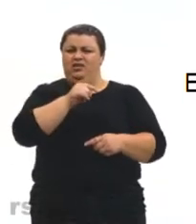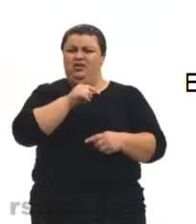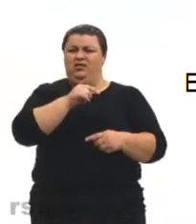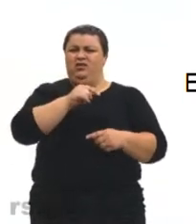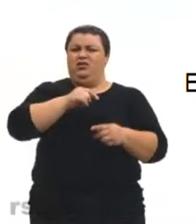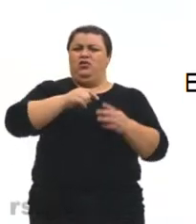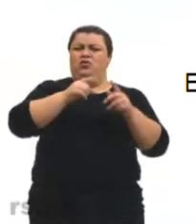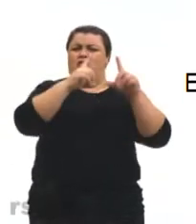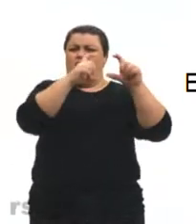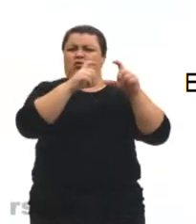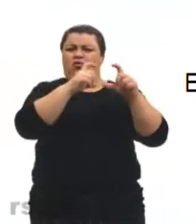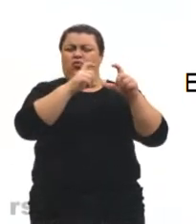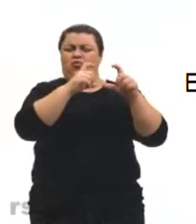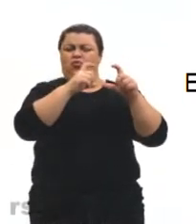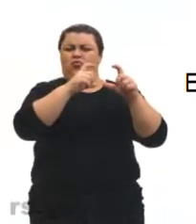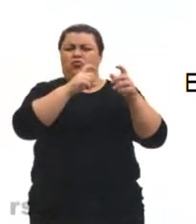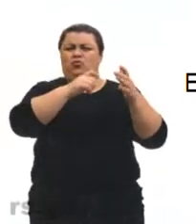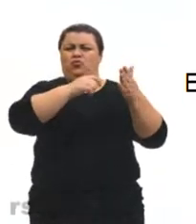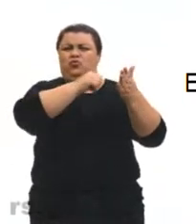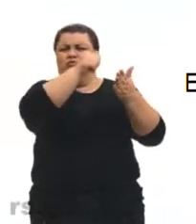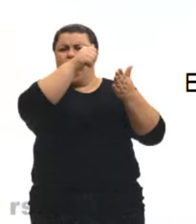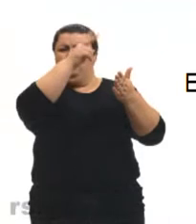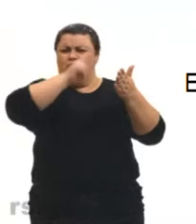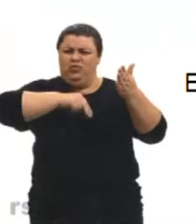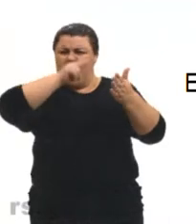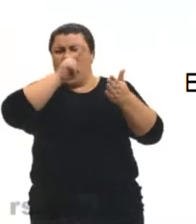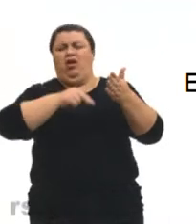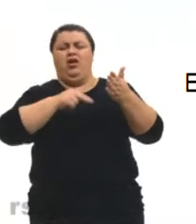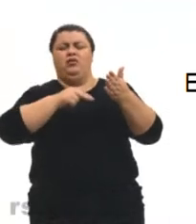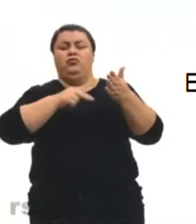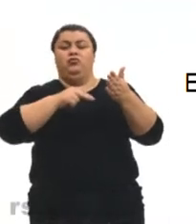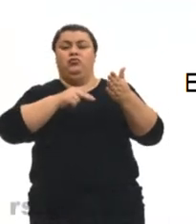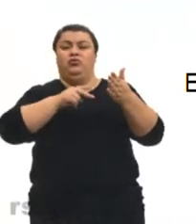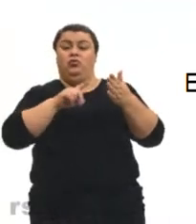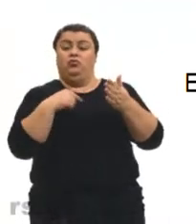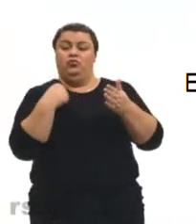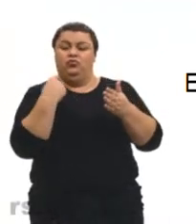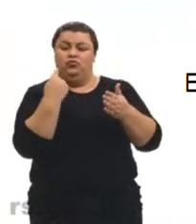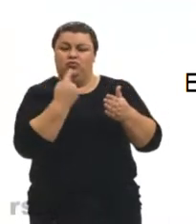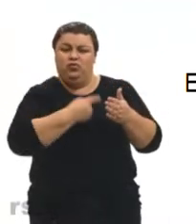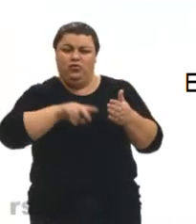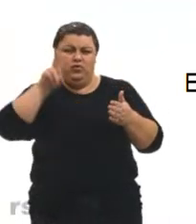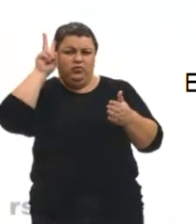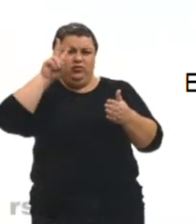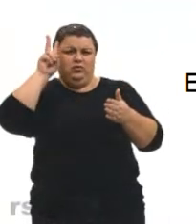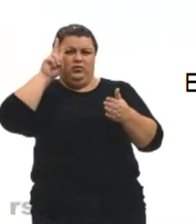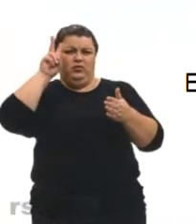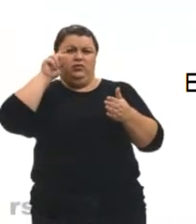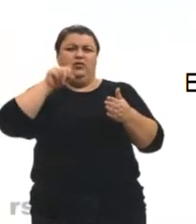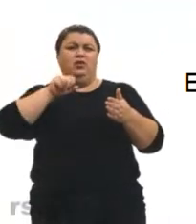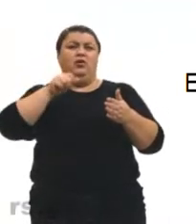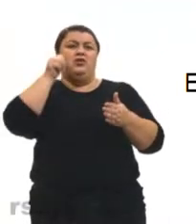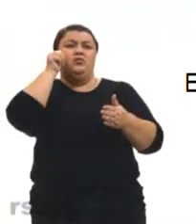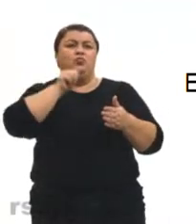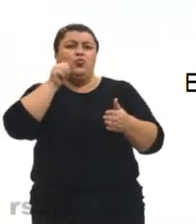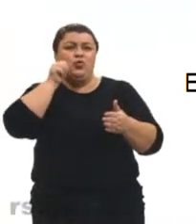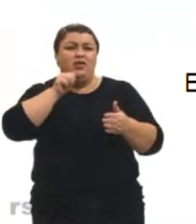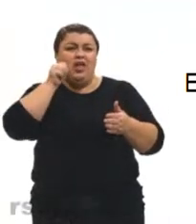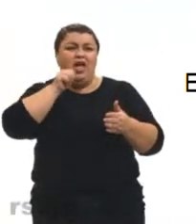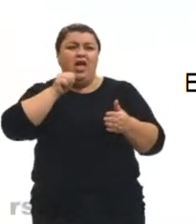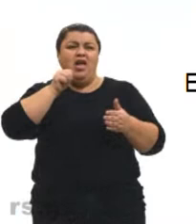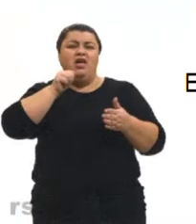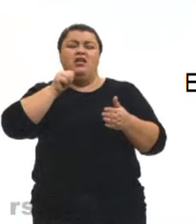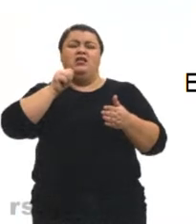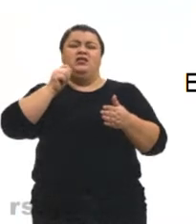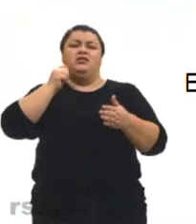os nossos heróis são mulheres Tamoios mulatos a gente precisa lembrar de um país que não vem sendo contado